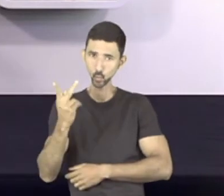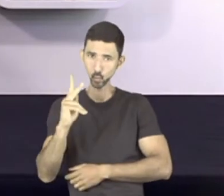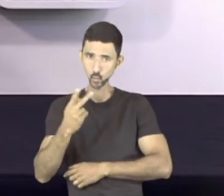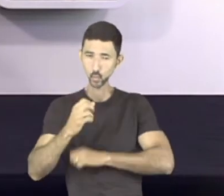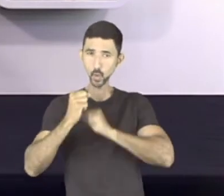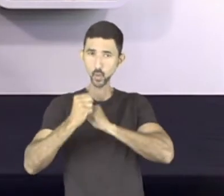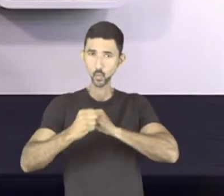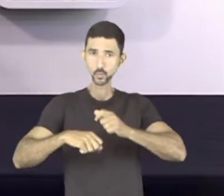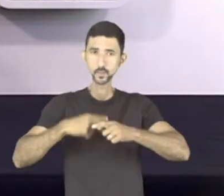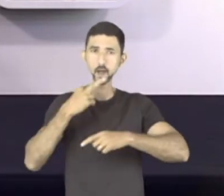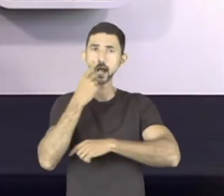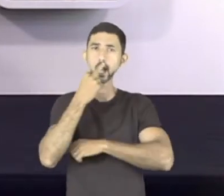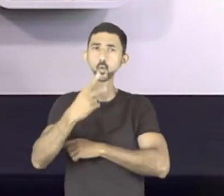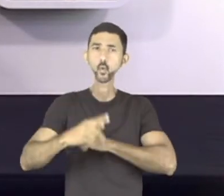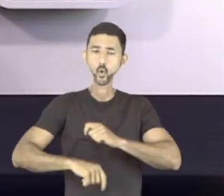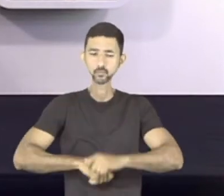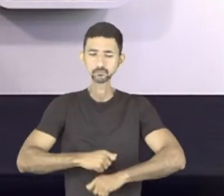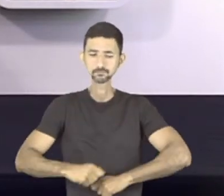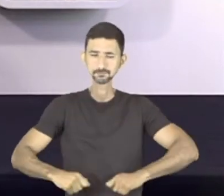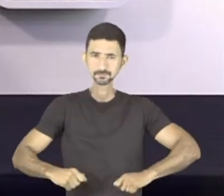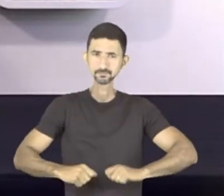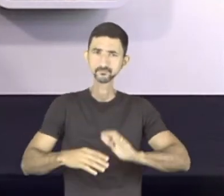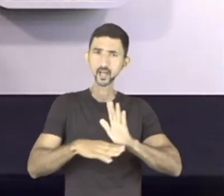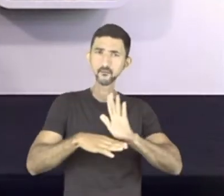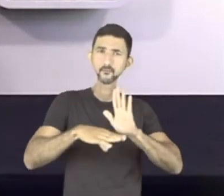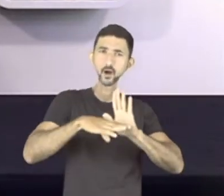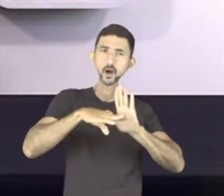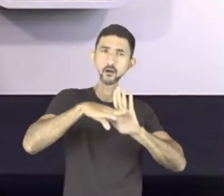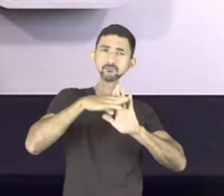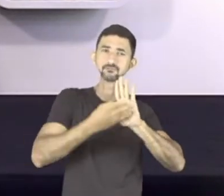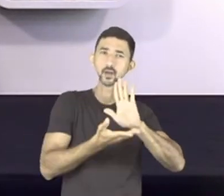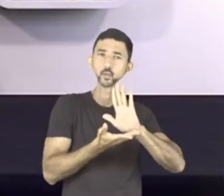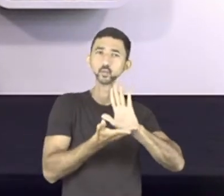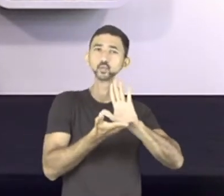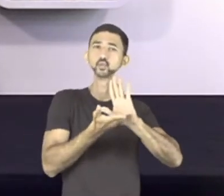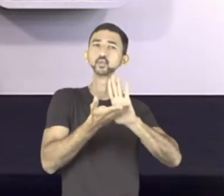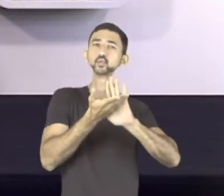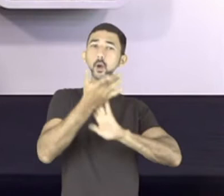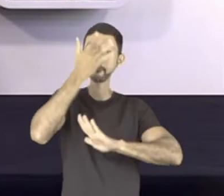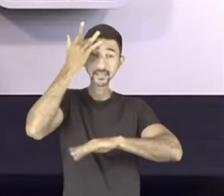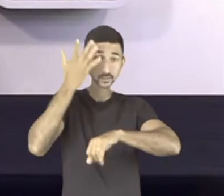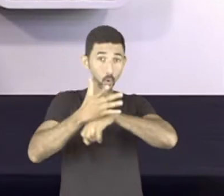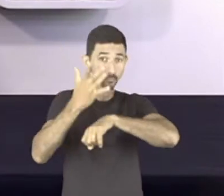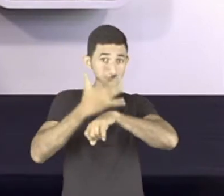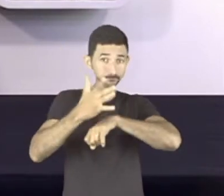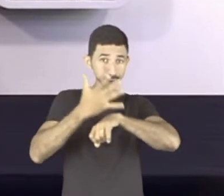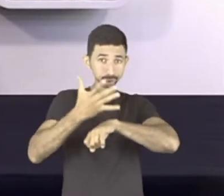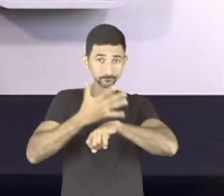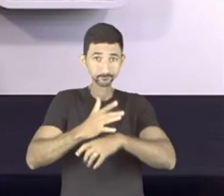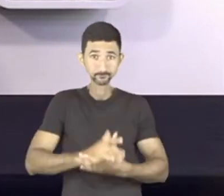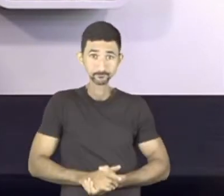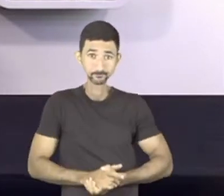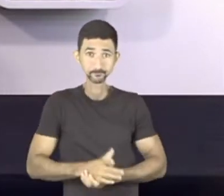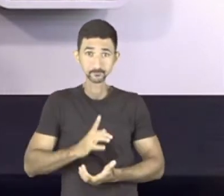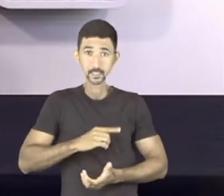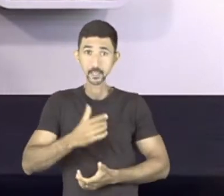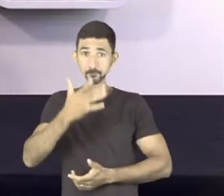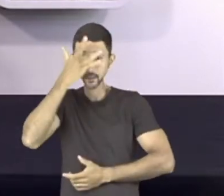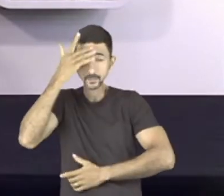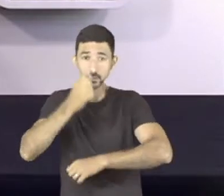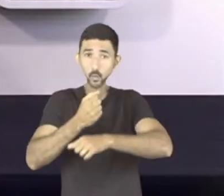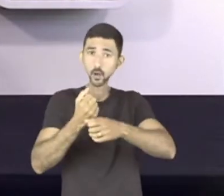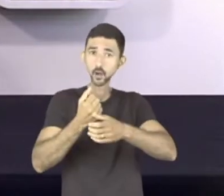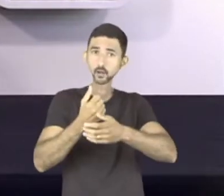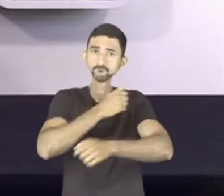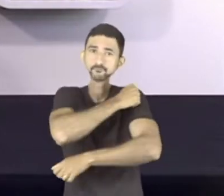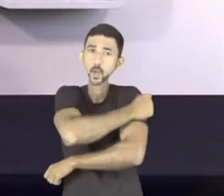cada faixa vai definir o grau de evolução daquele praticante. Então você tem o aluno iniciante,